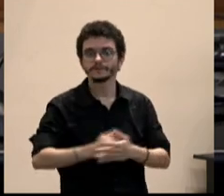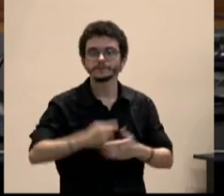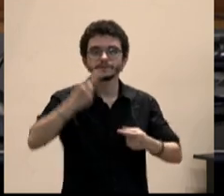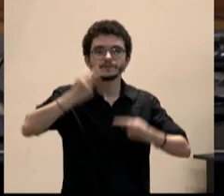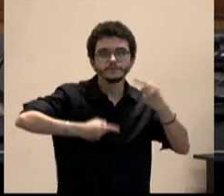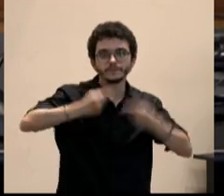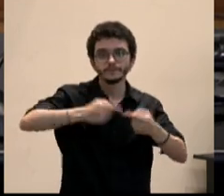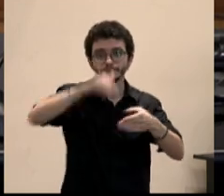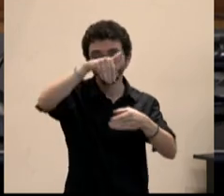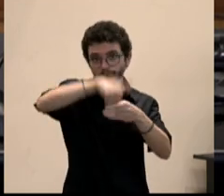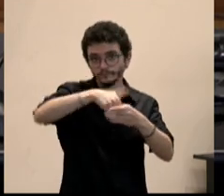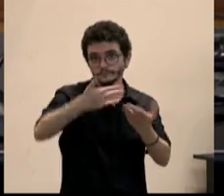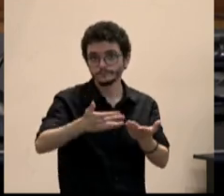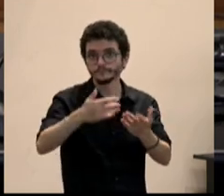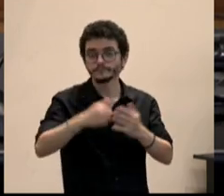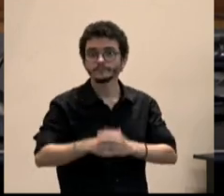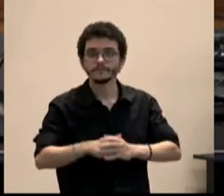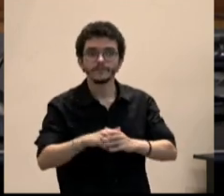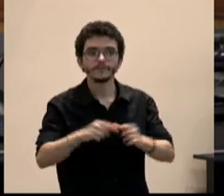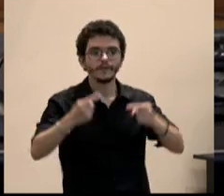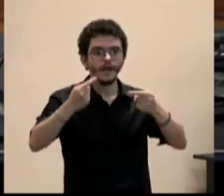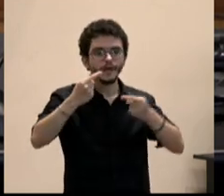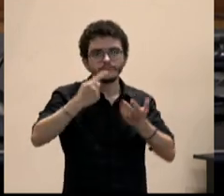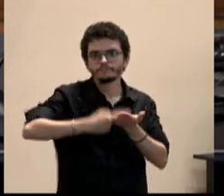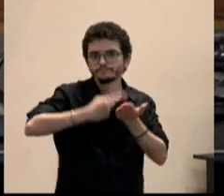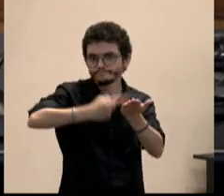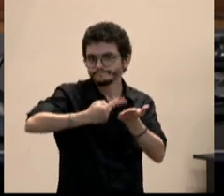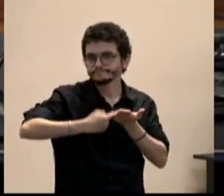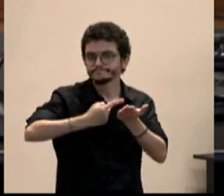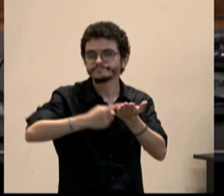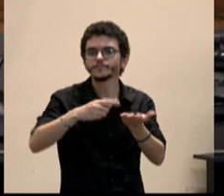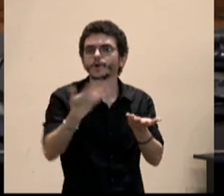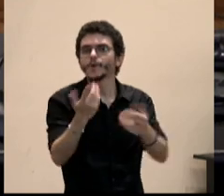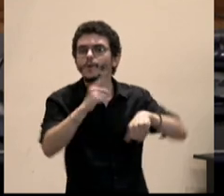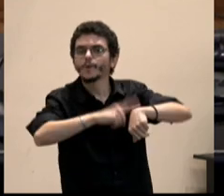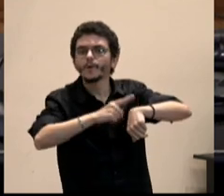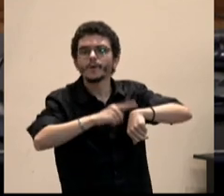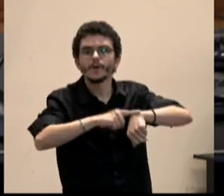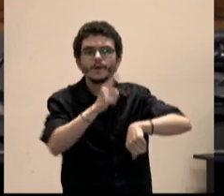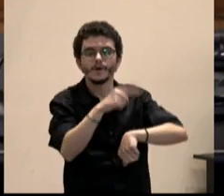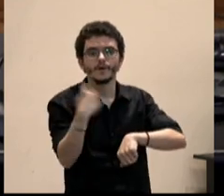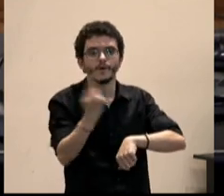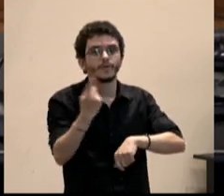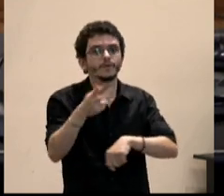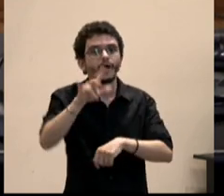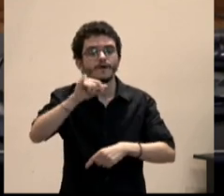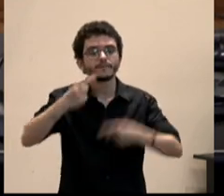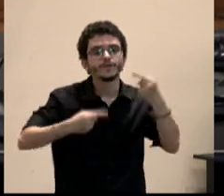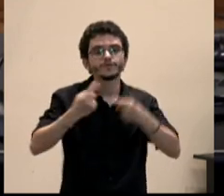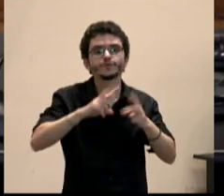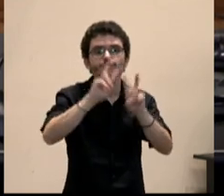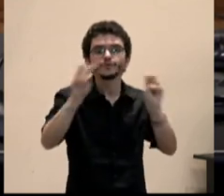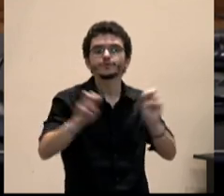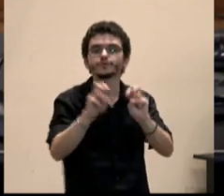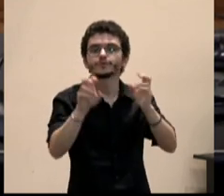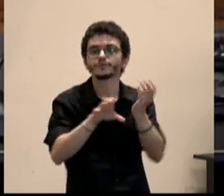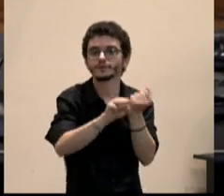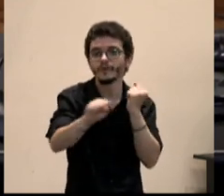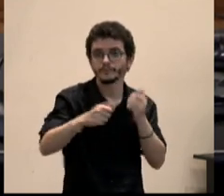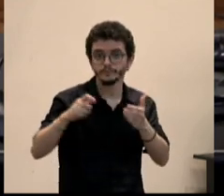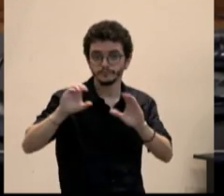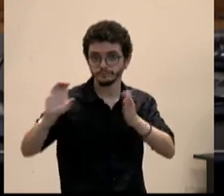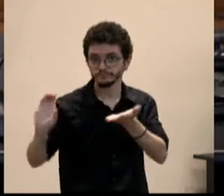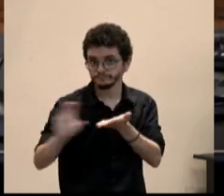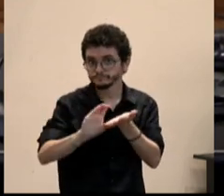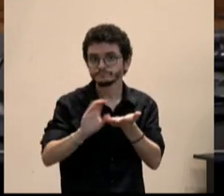discutia dentro do quadro de planejamento qual é o horário aqui nós queremos discutir financiamento, queremos discutir